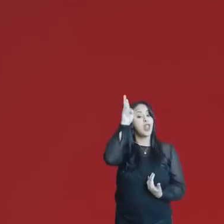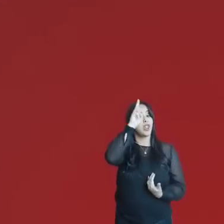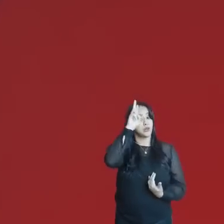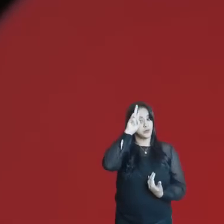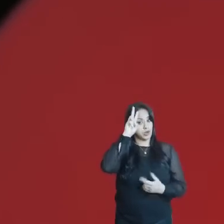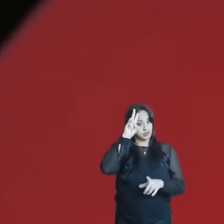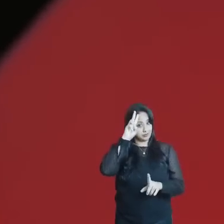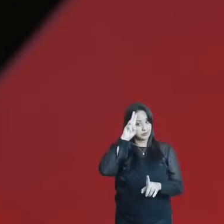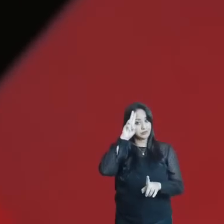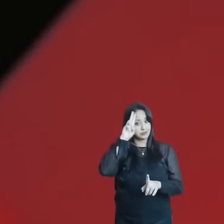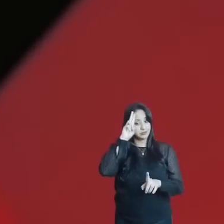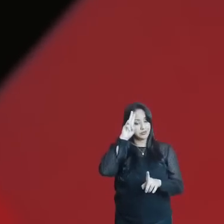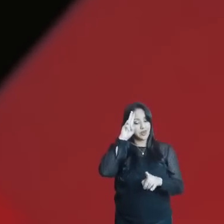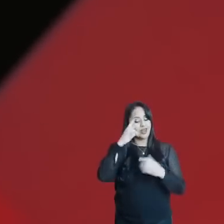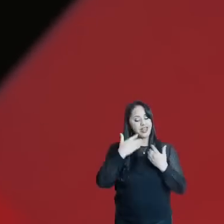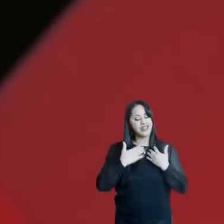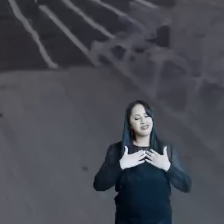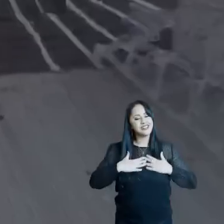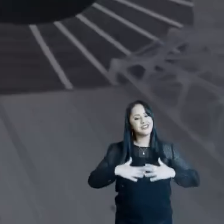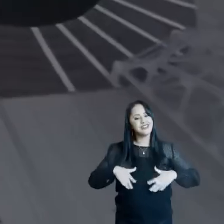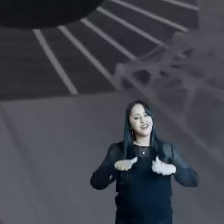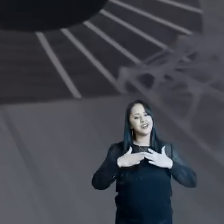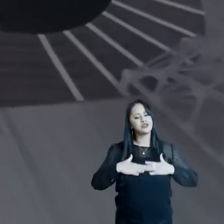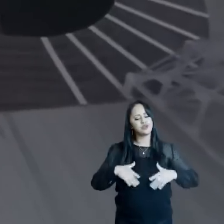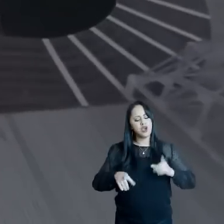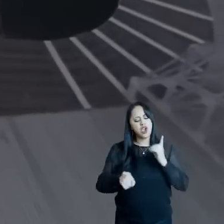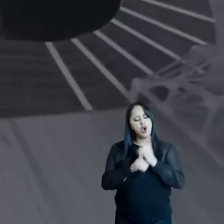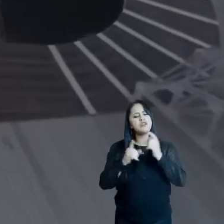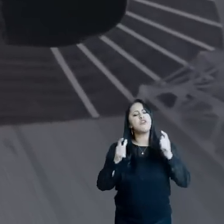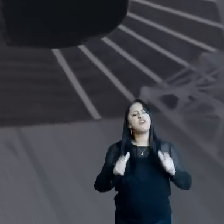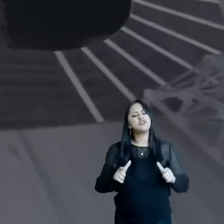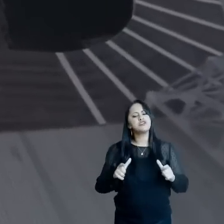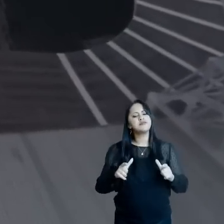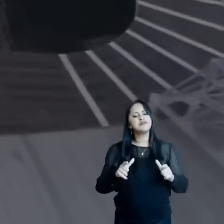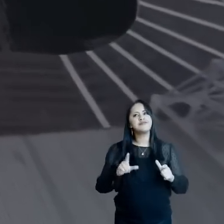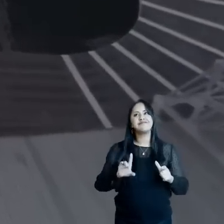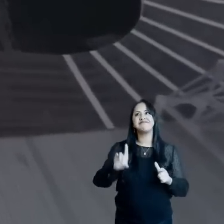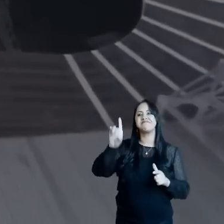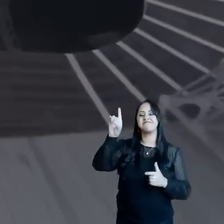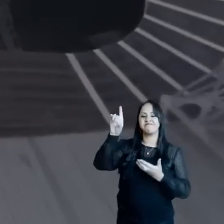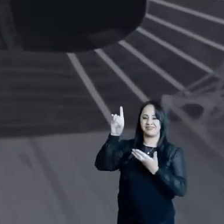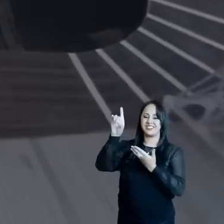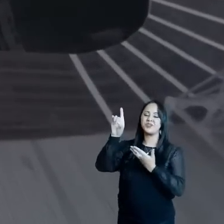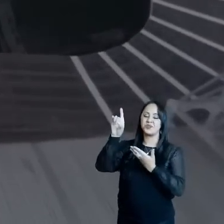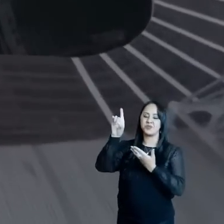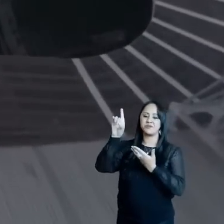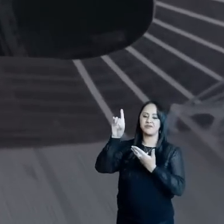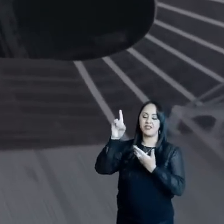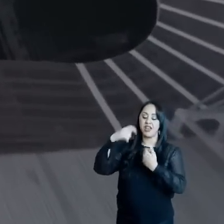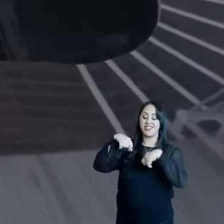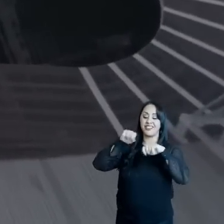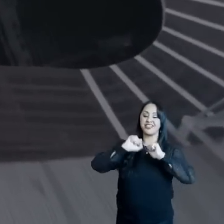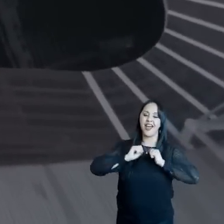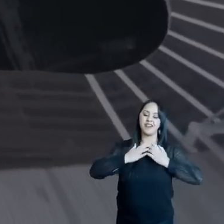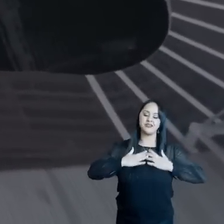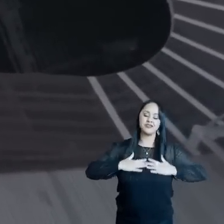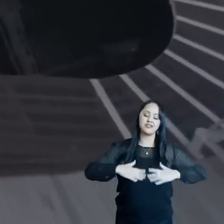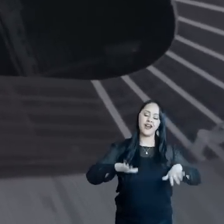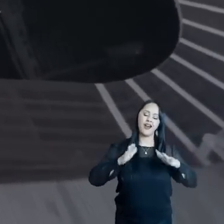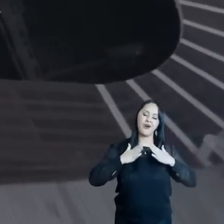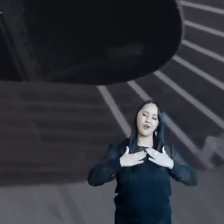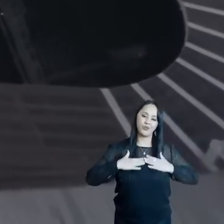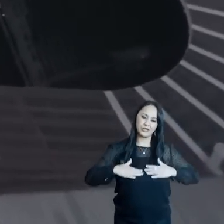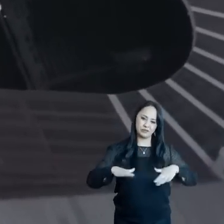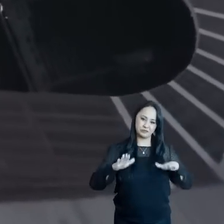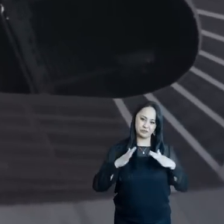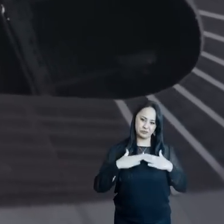que o descanso a gente encontra nele, que o jugo dele é suave, que o fardo é leve. E